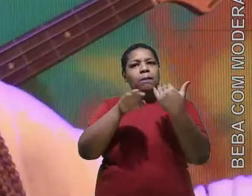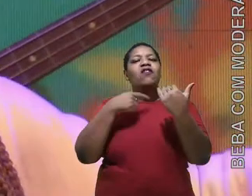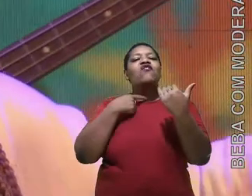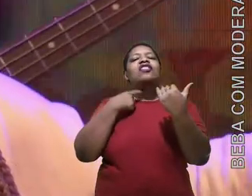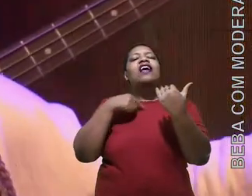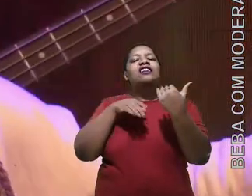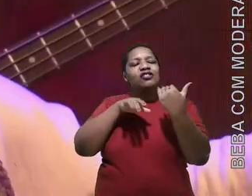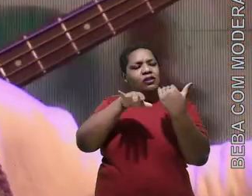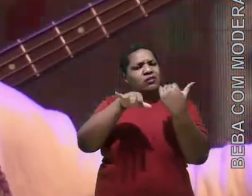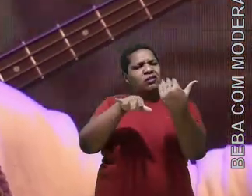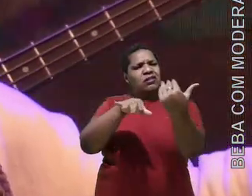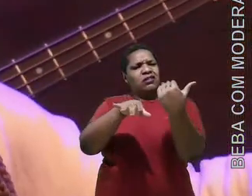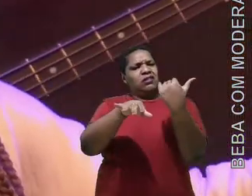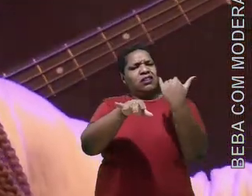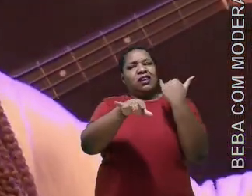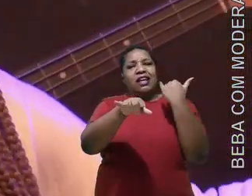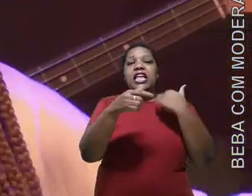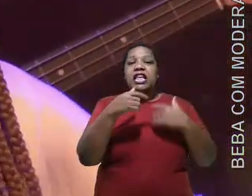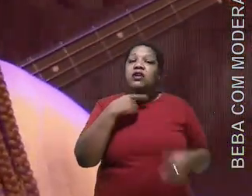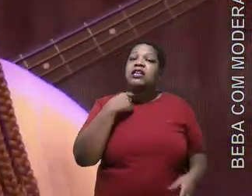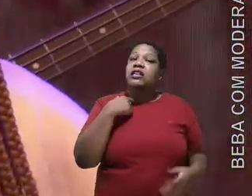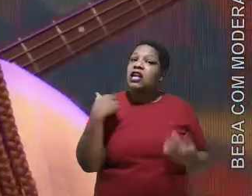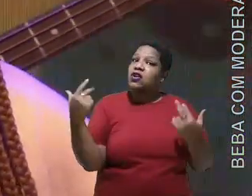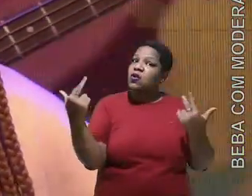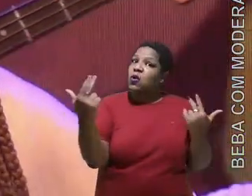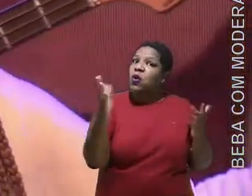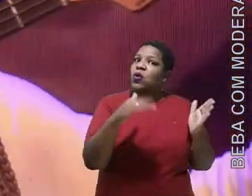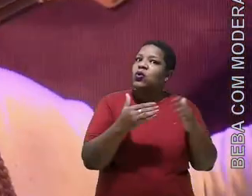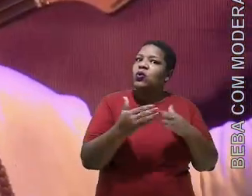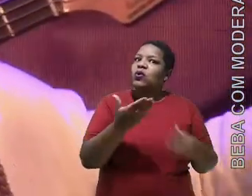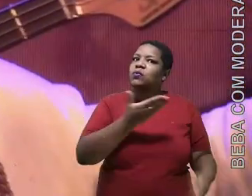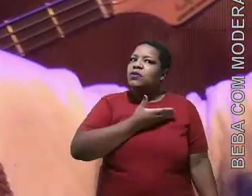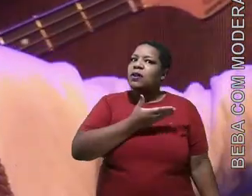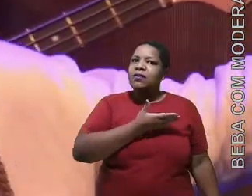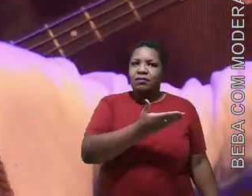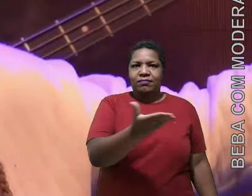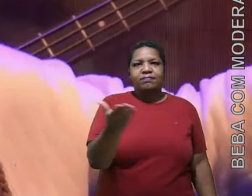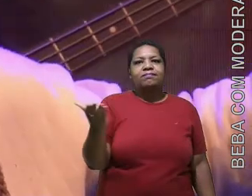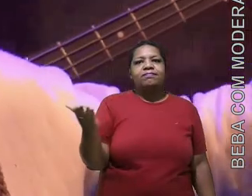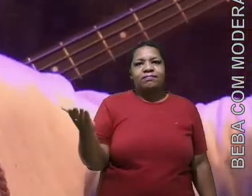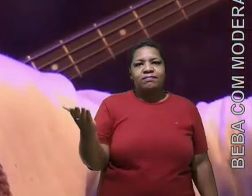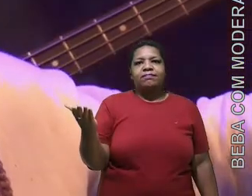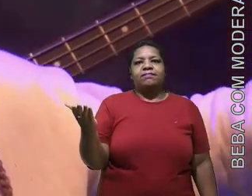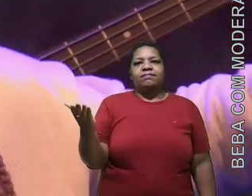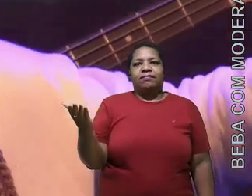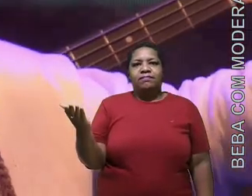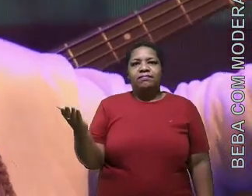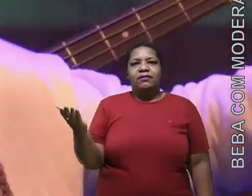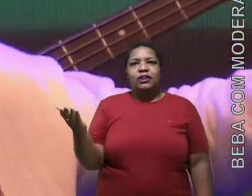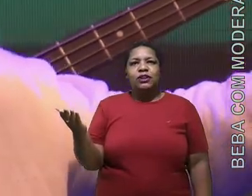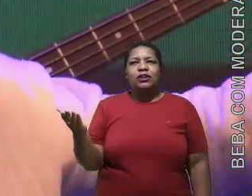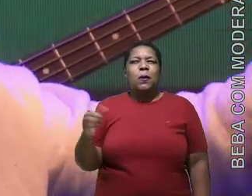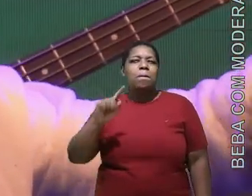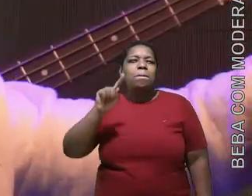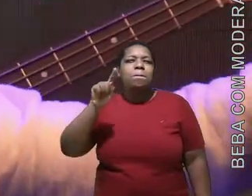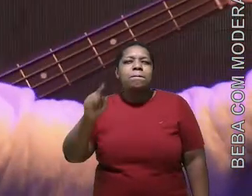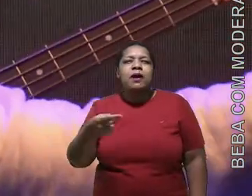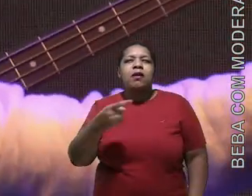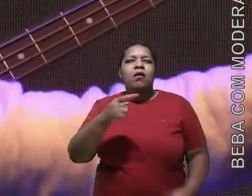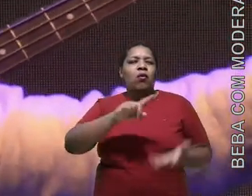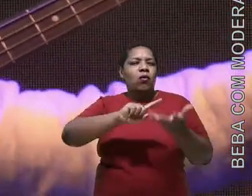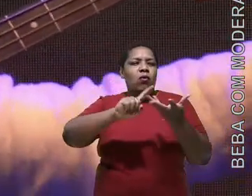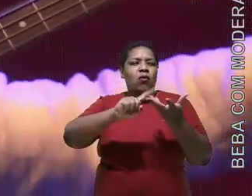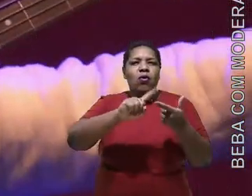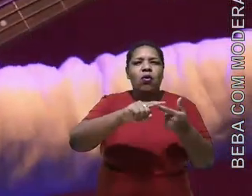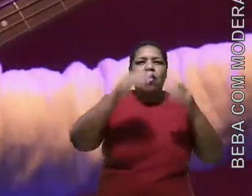vontade eu desejo o mesmo para todos os meus amigos de de 1000 origem diferentes que mora em